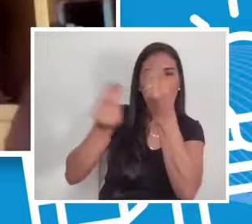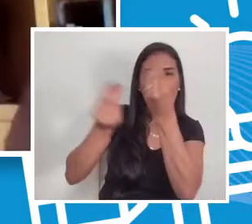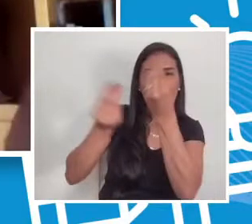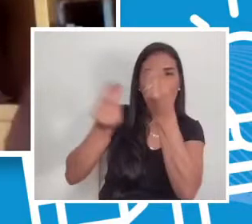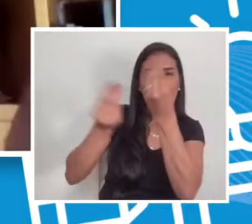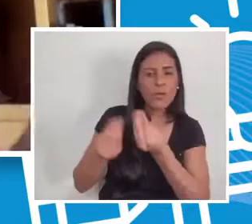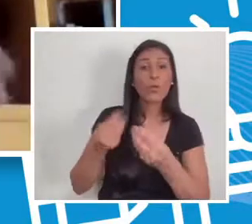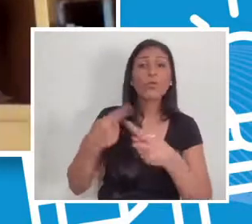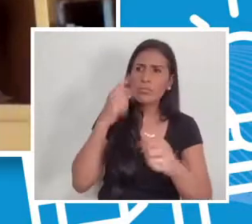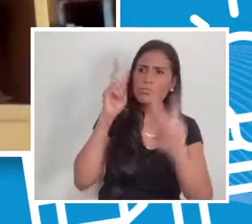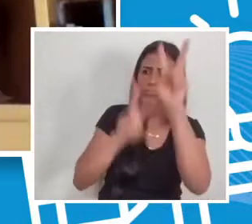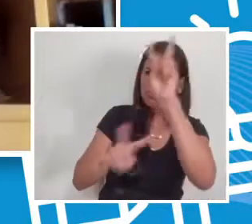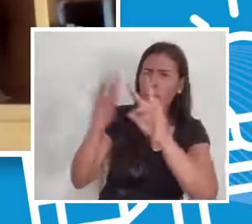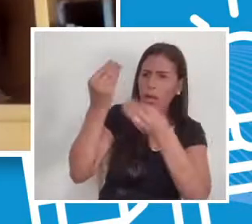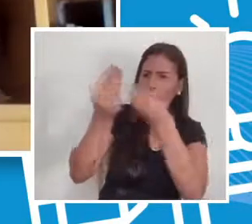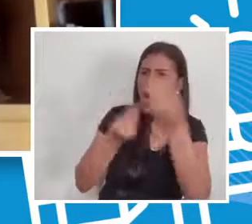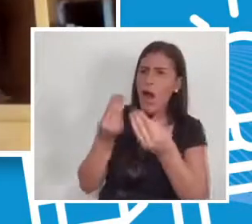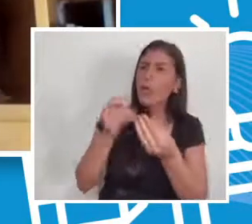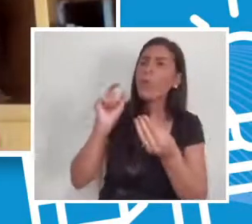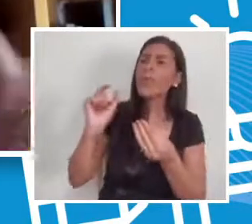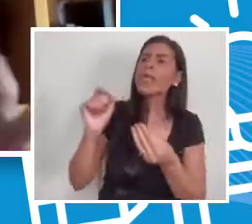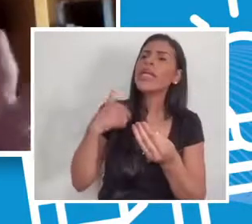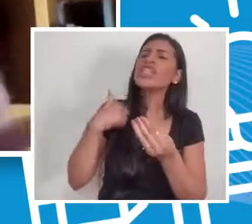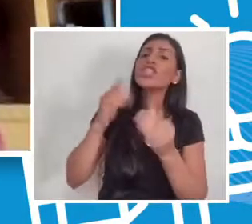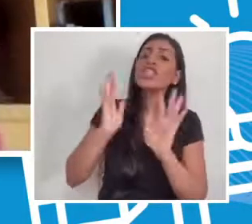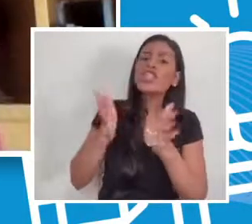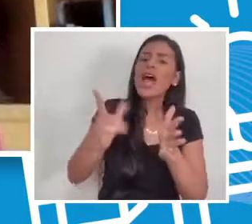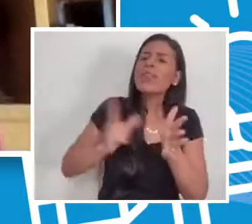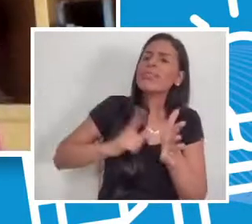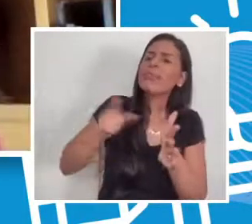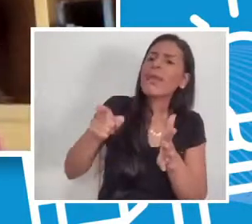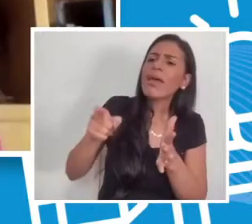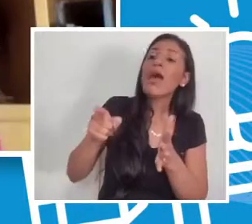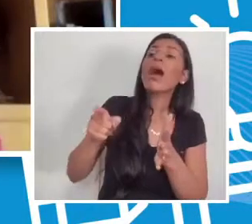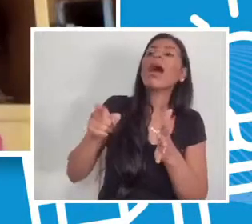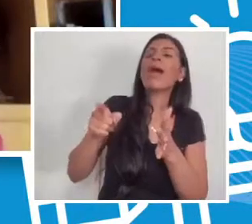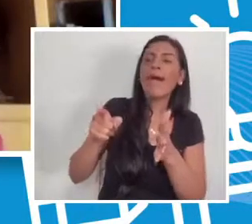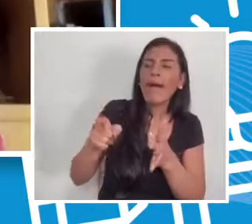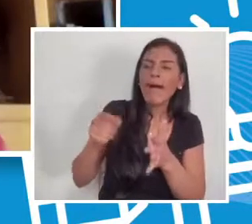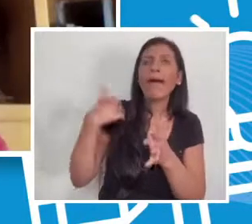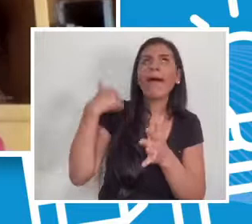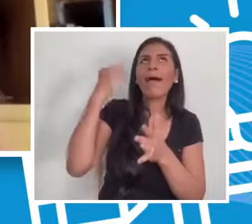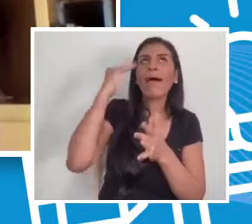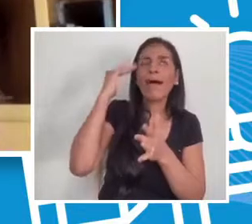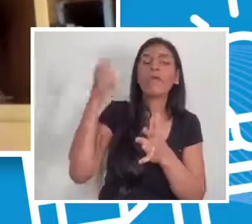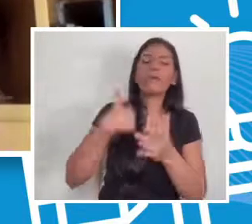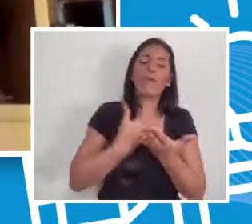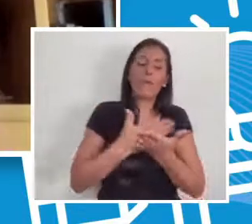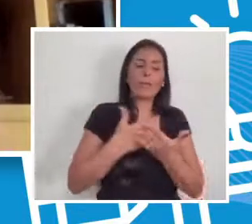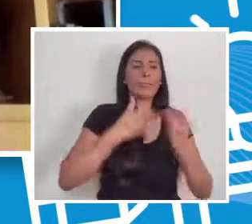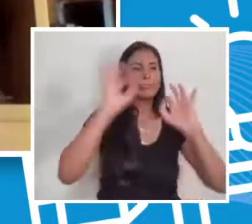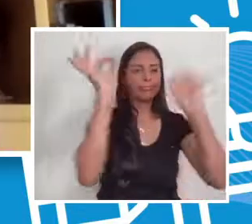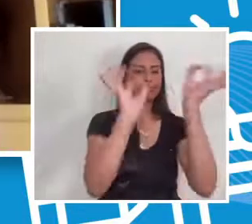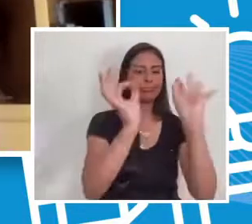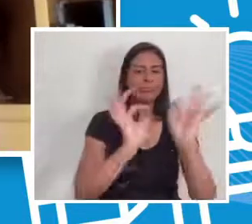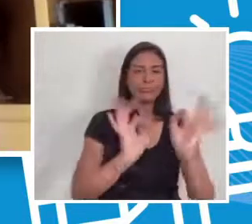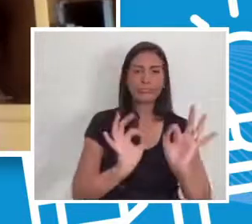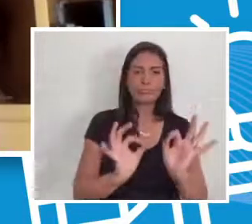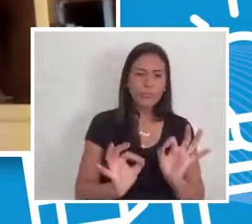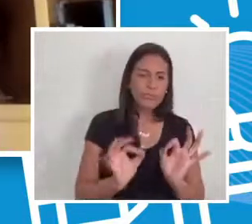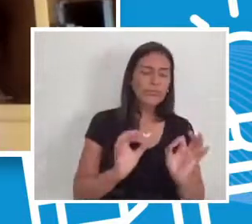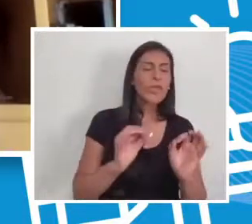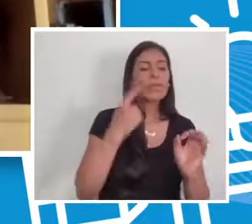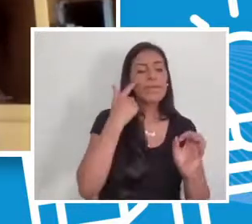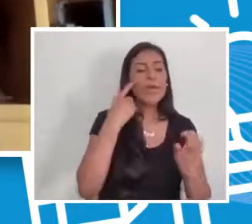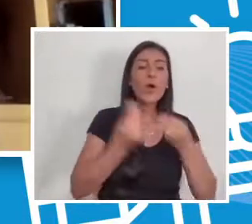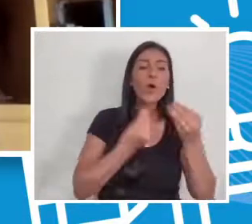eu vou organizando o meu planejamento para ter uma clareza de como é que chegamos lá por meio